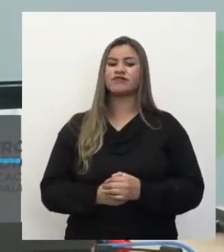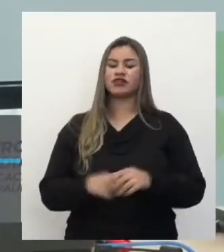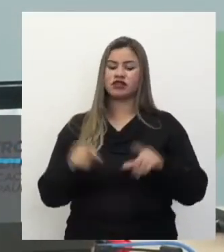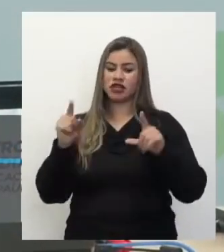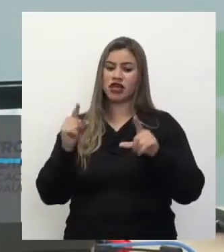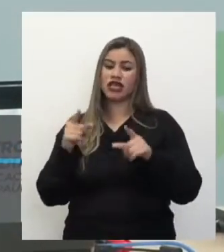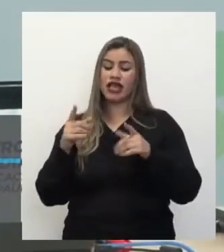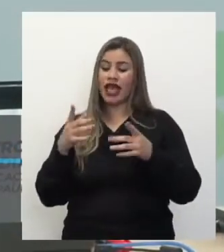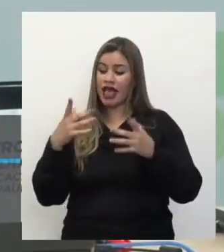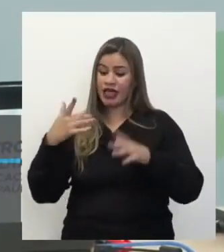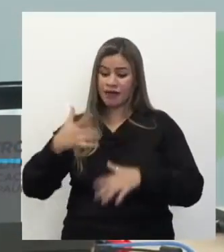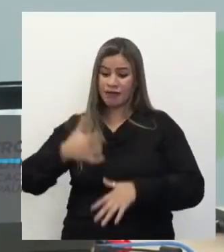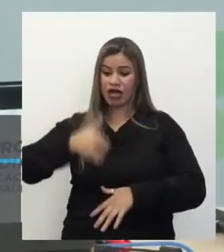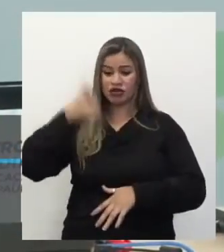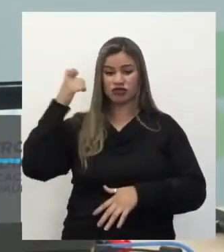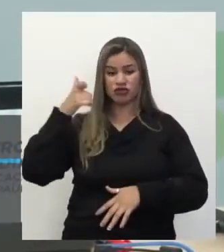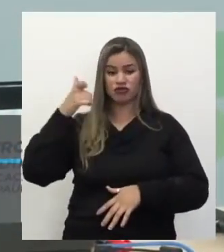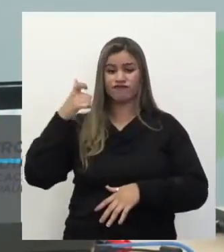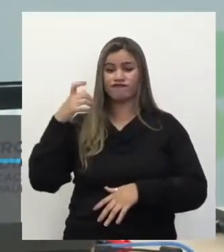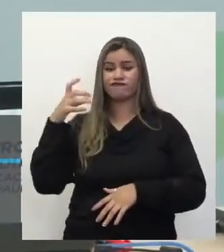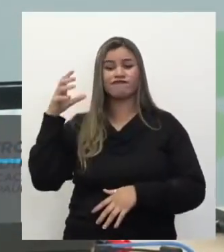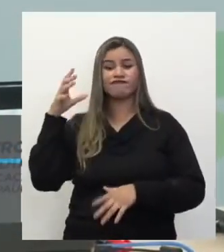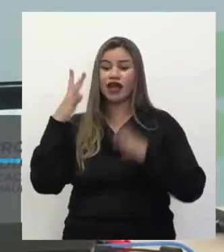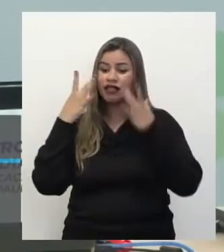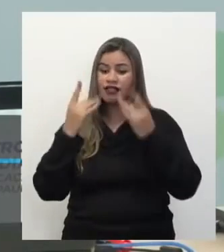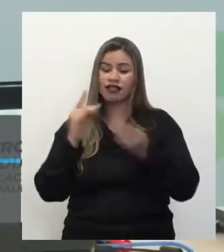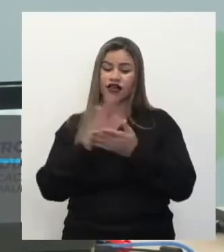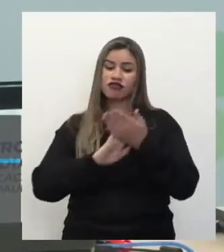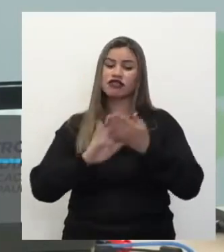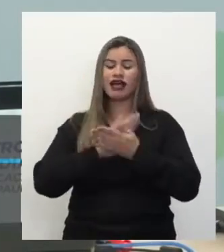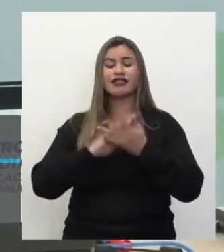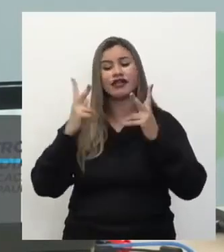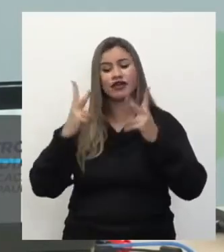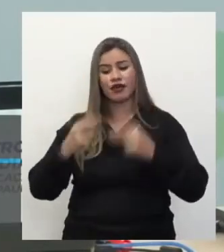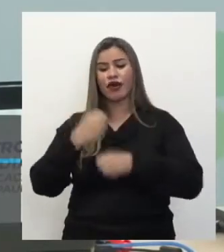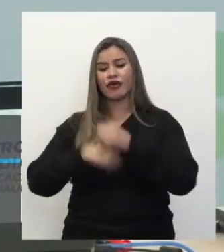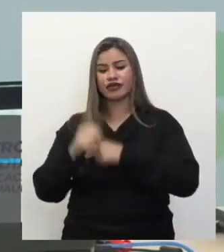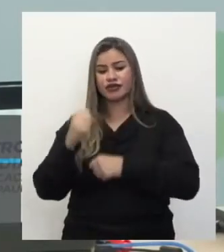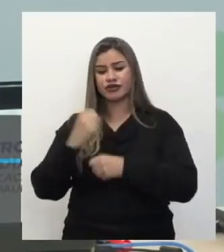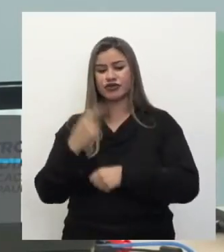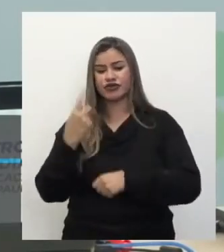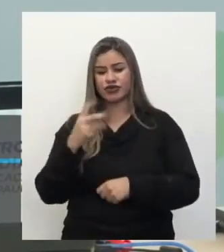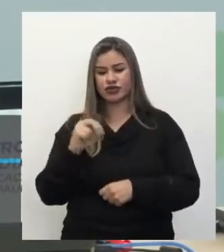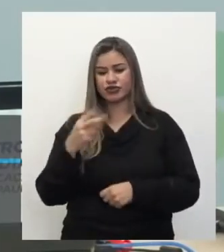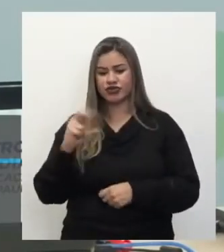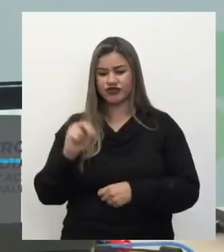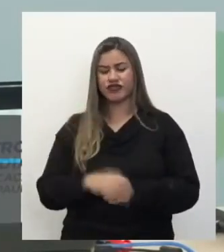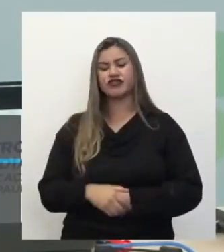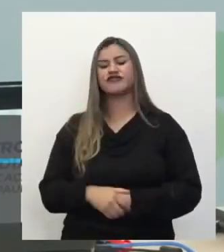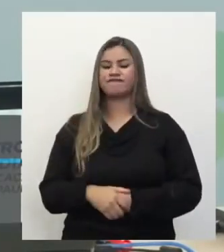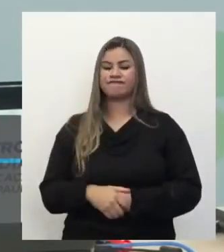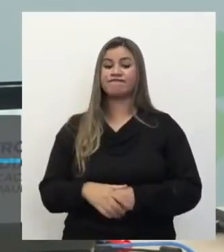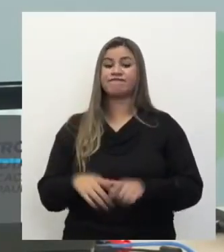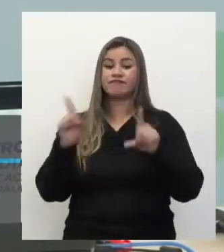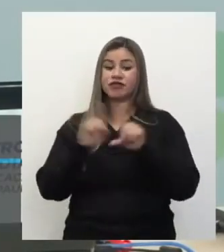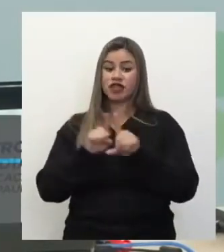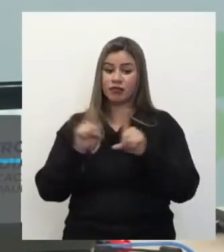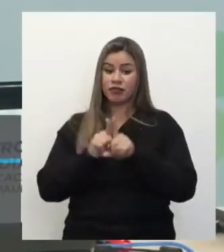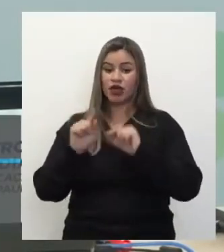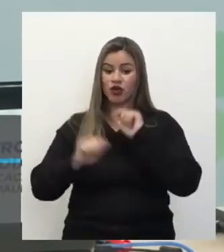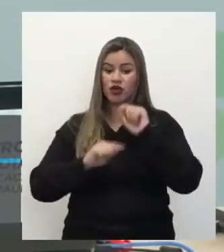Floyd e com tantos outros aí nessa última década. Mas em 2012, uma ativista colocou